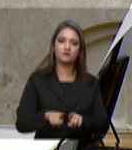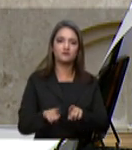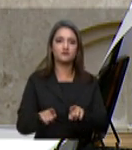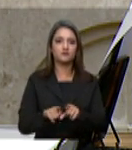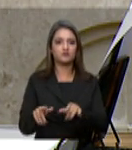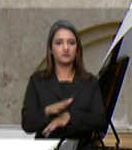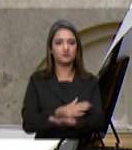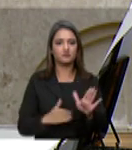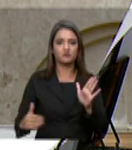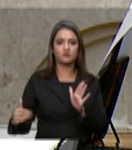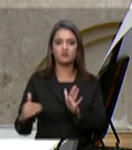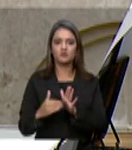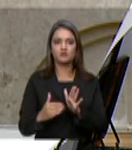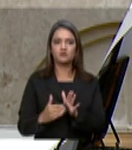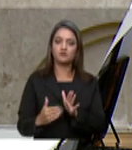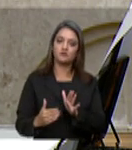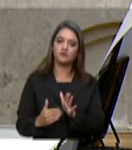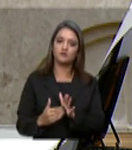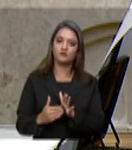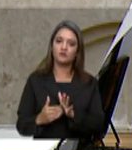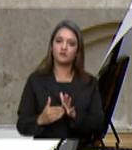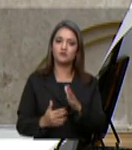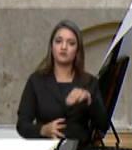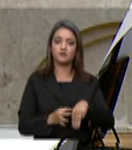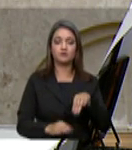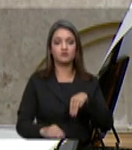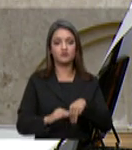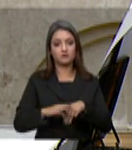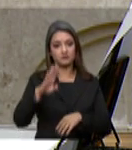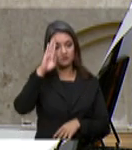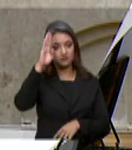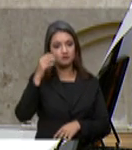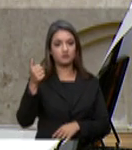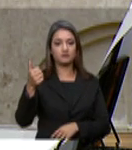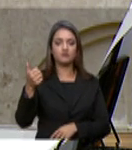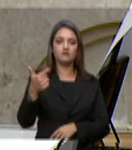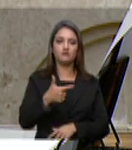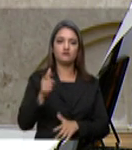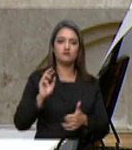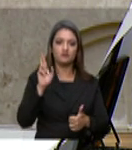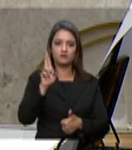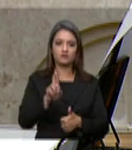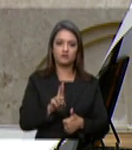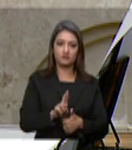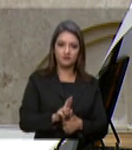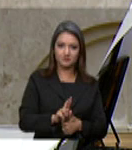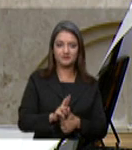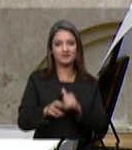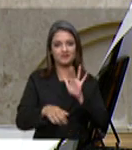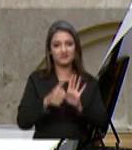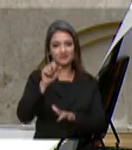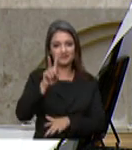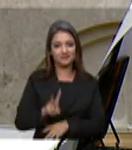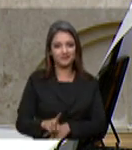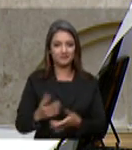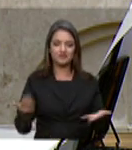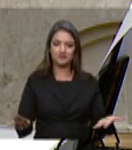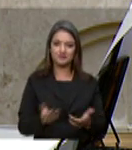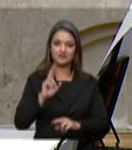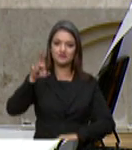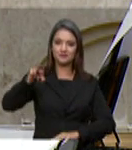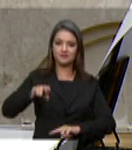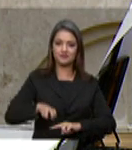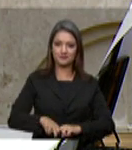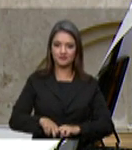pessoa cumprimento todos os demais presentes especial a doutora lindona Araújo que hoje estreia por diante mente